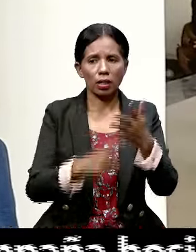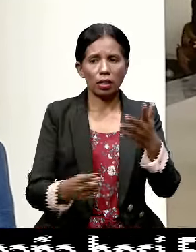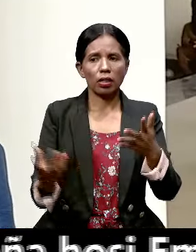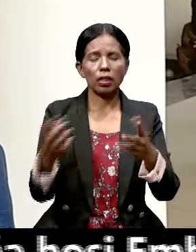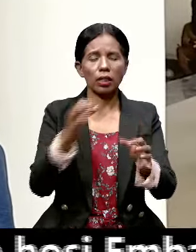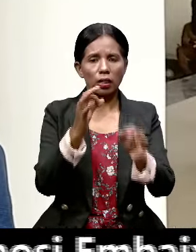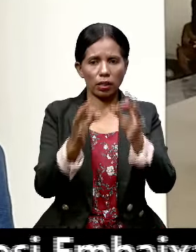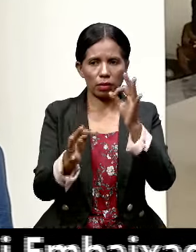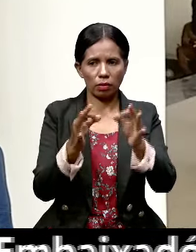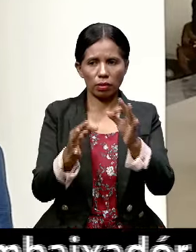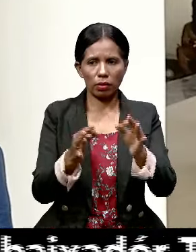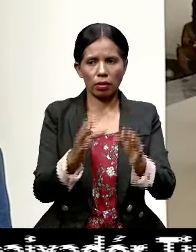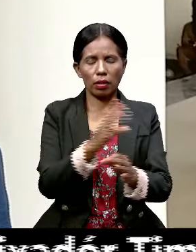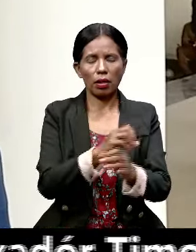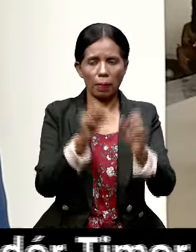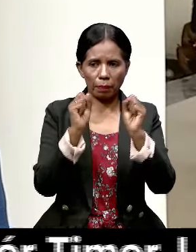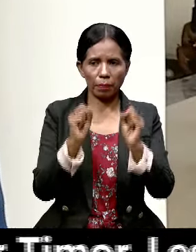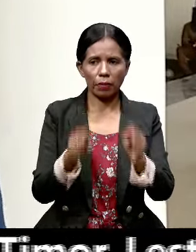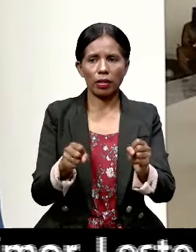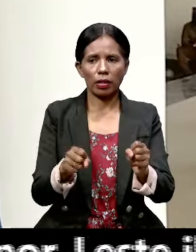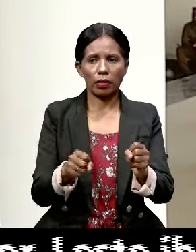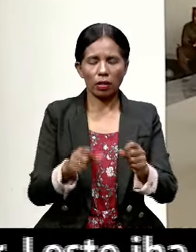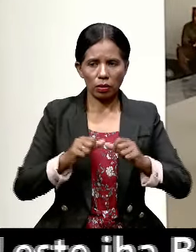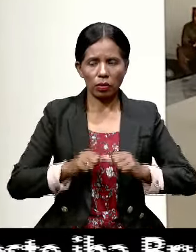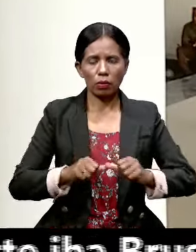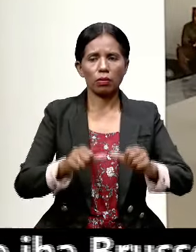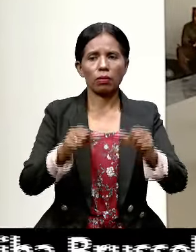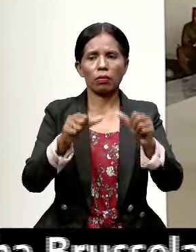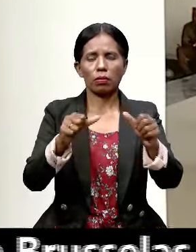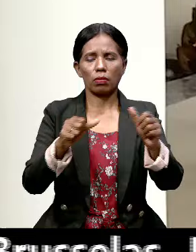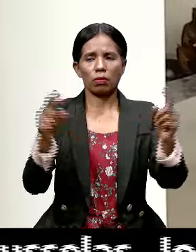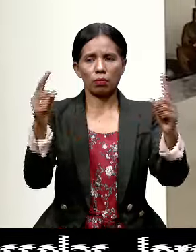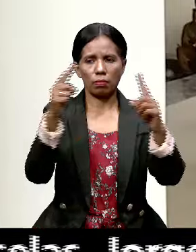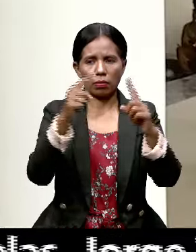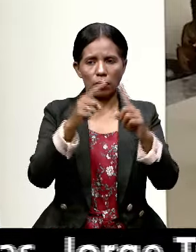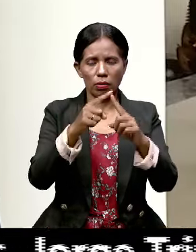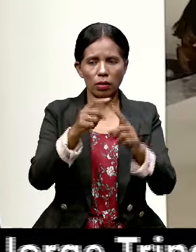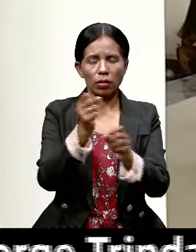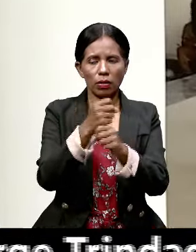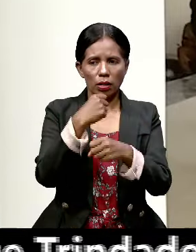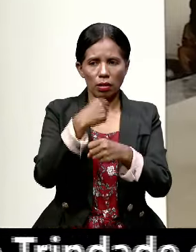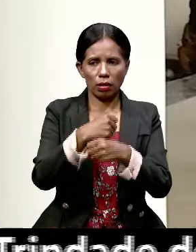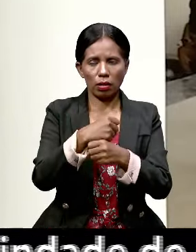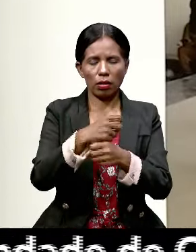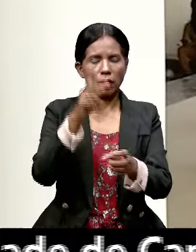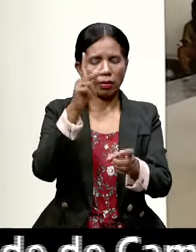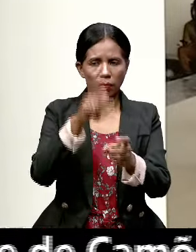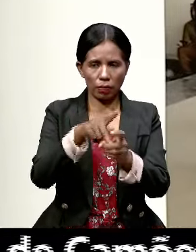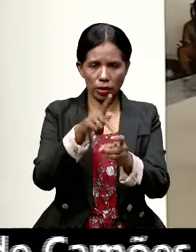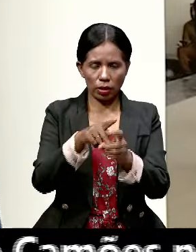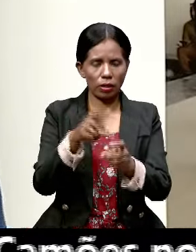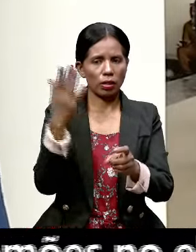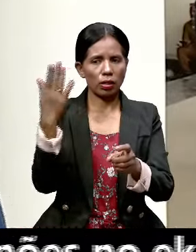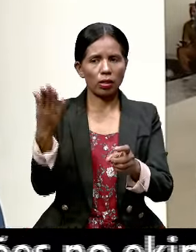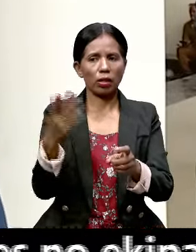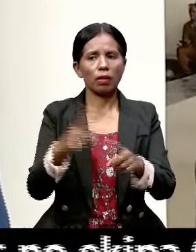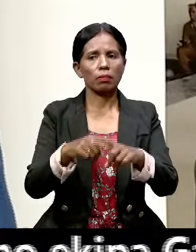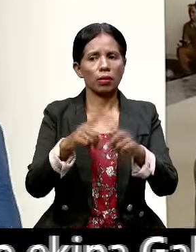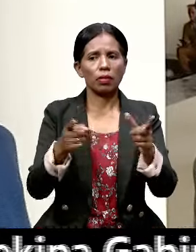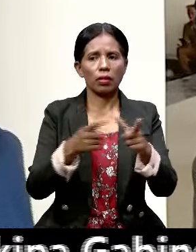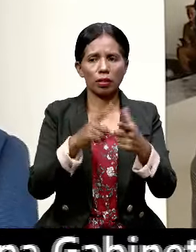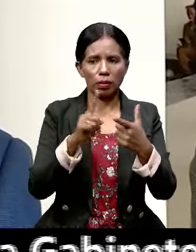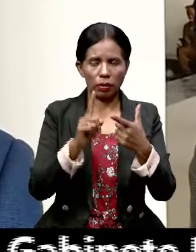secar viável, vele a continuação de produção de indústria, mais bem depois